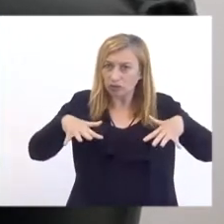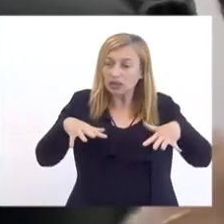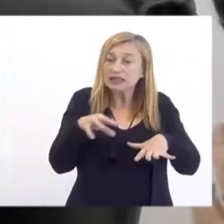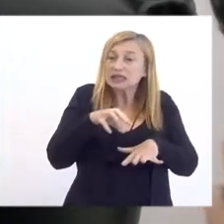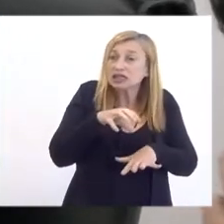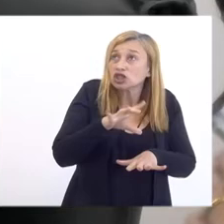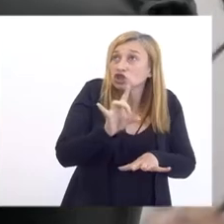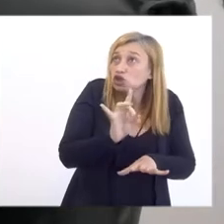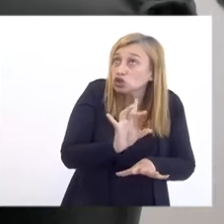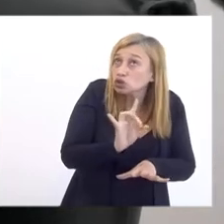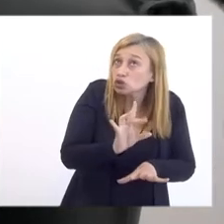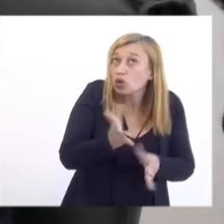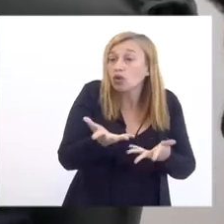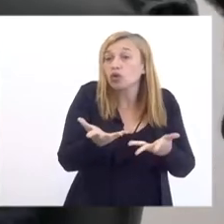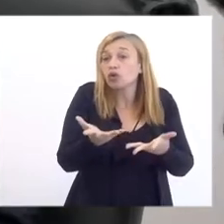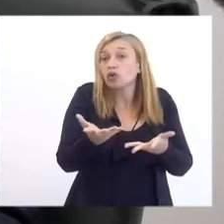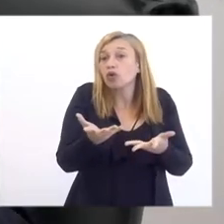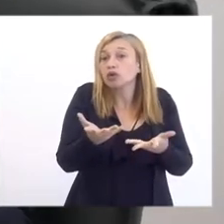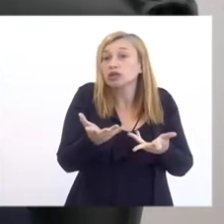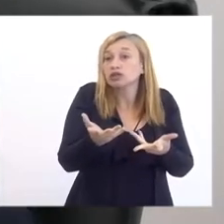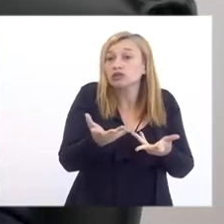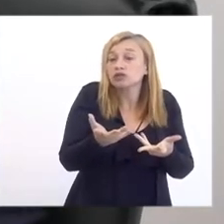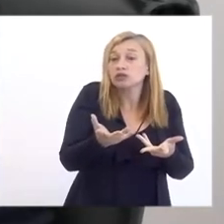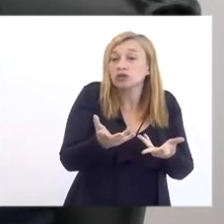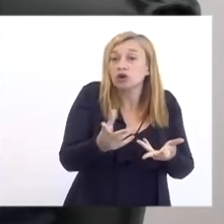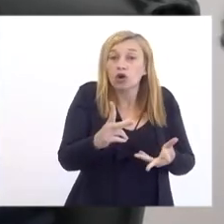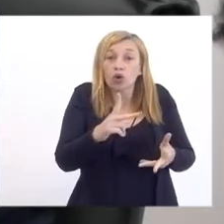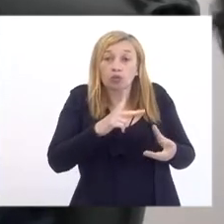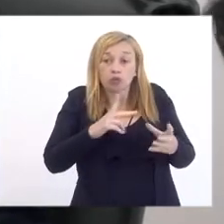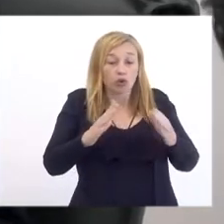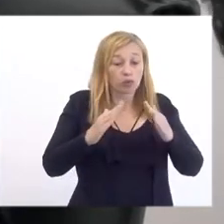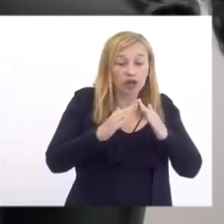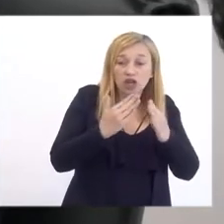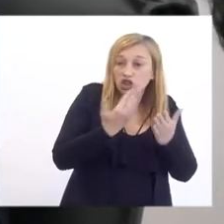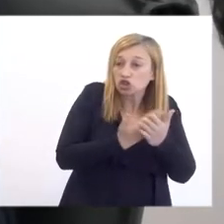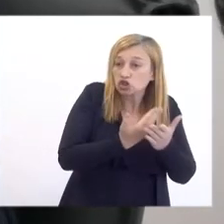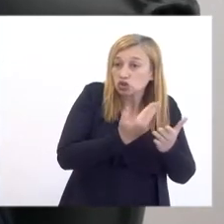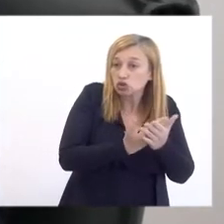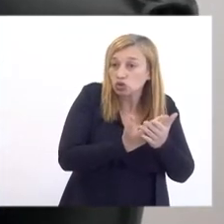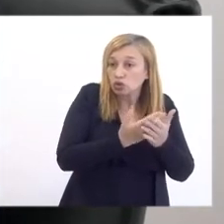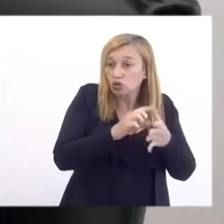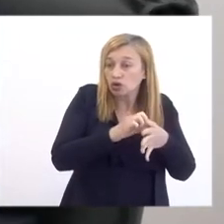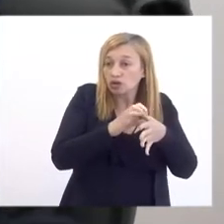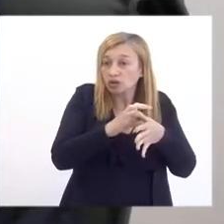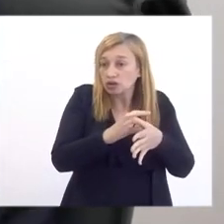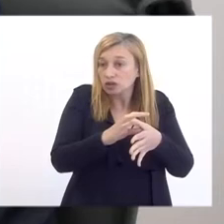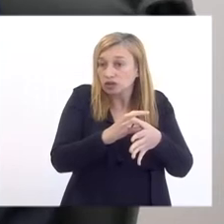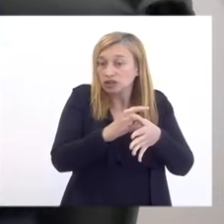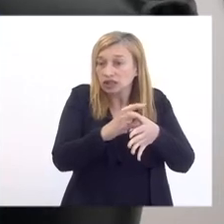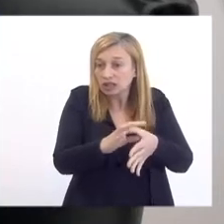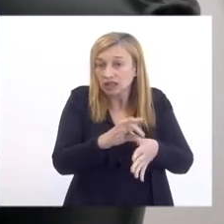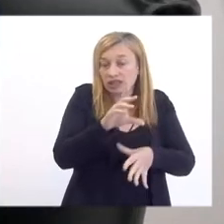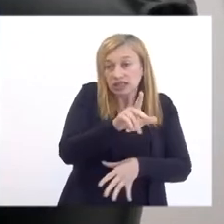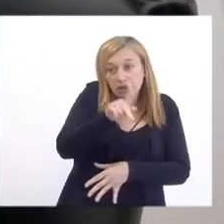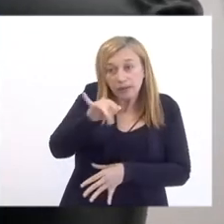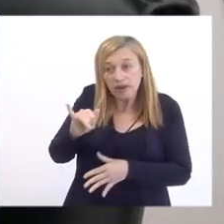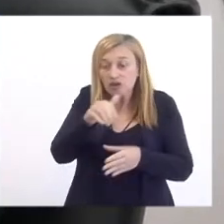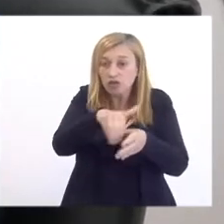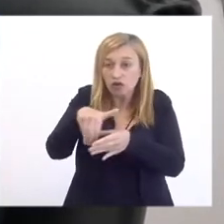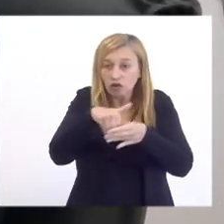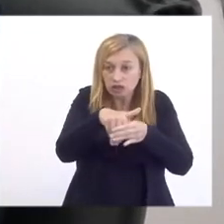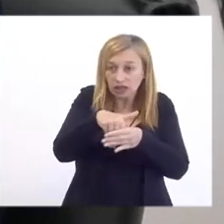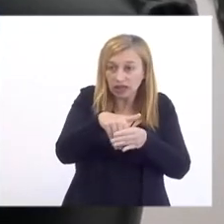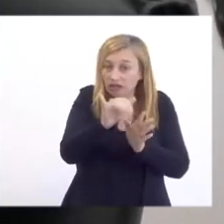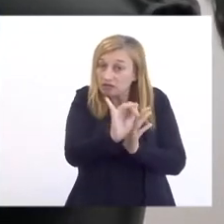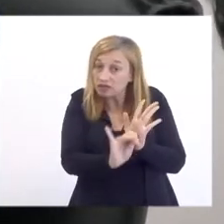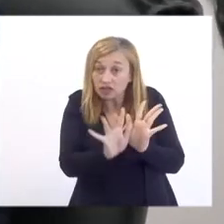uma peça... onde o próprio colegiado da CPI, uma vez votado na CPI, decidiu se fechou o